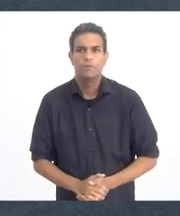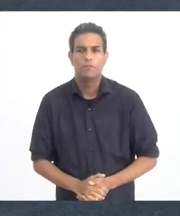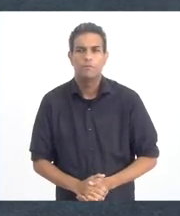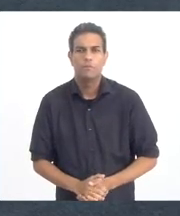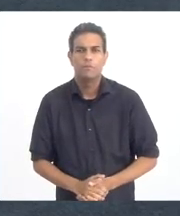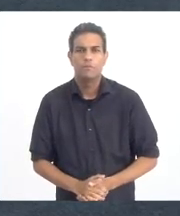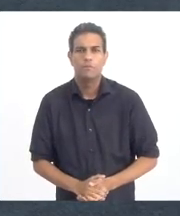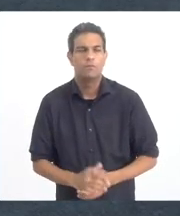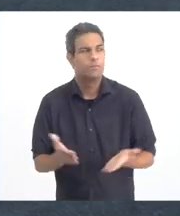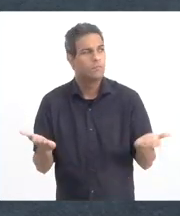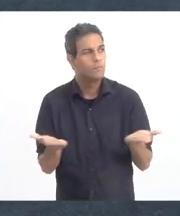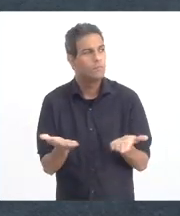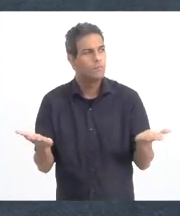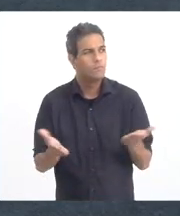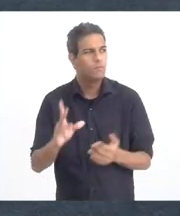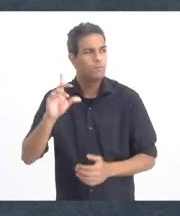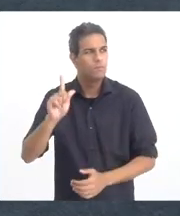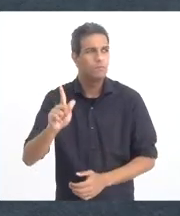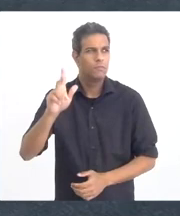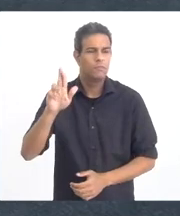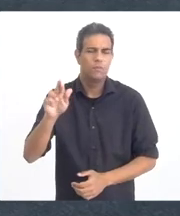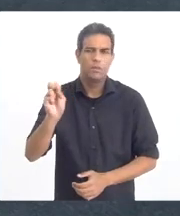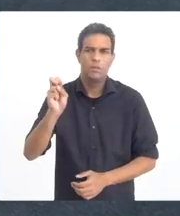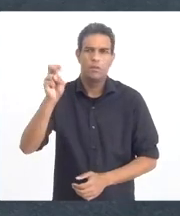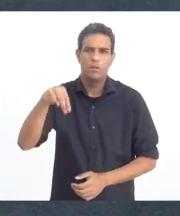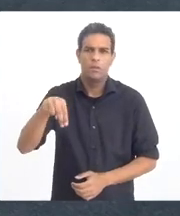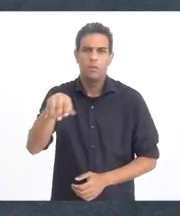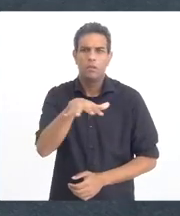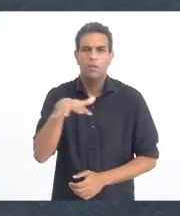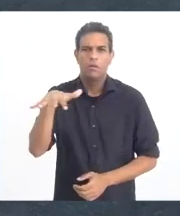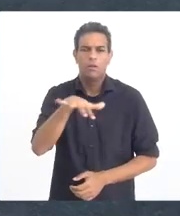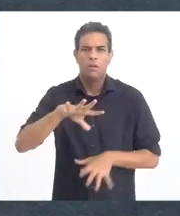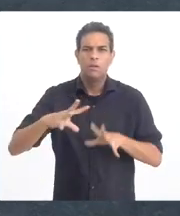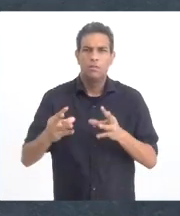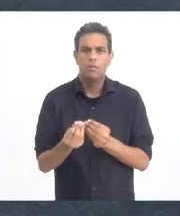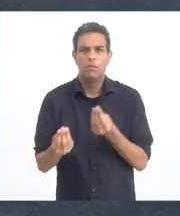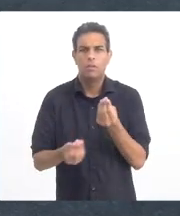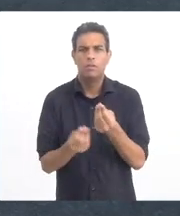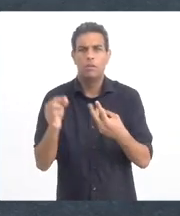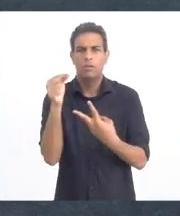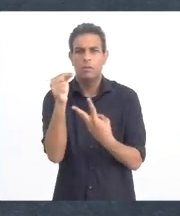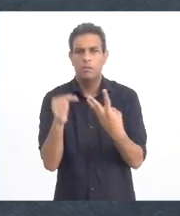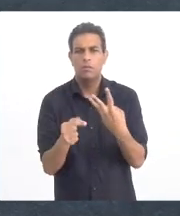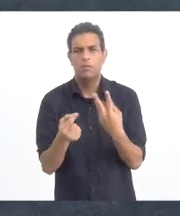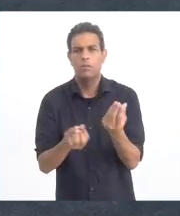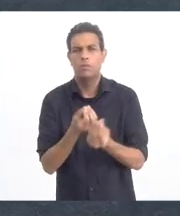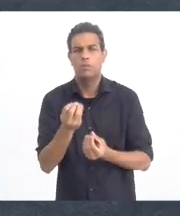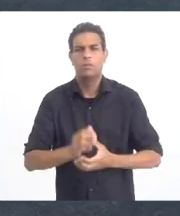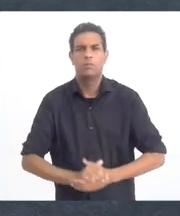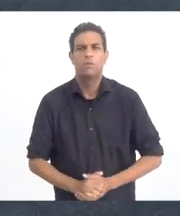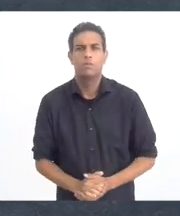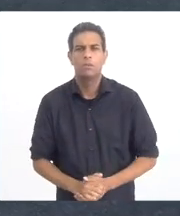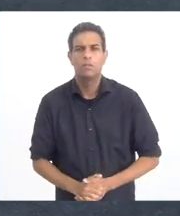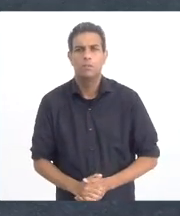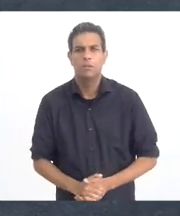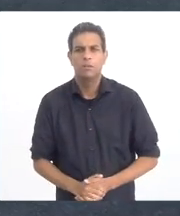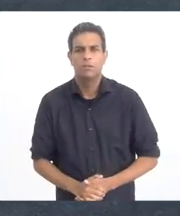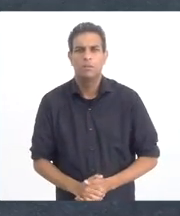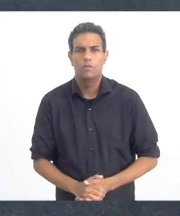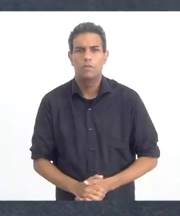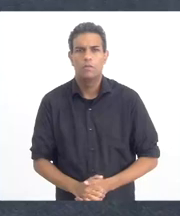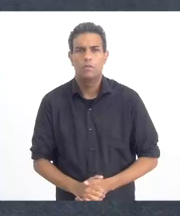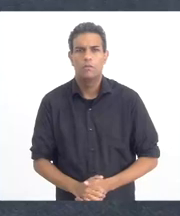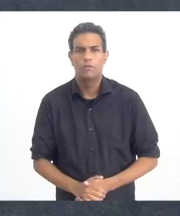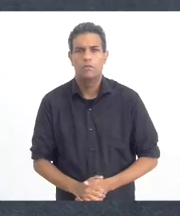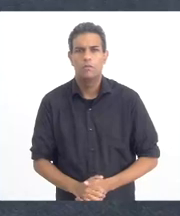E hoje nós temos a GRAM. Por que eu vou bater nesses 3 temas? Eu deixei o documento com os